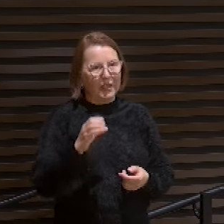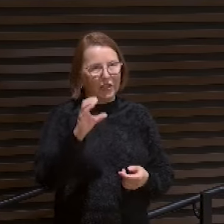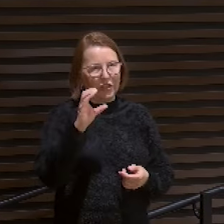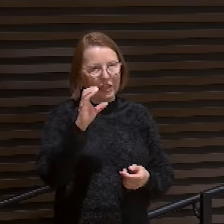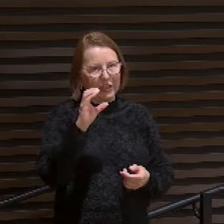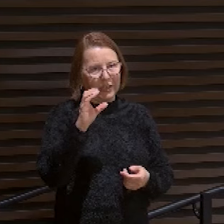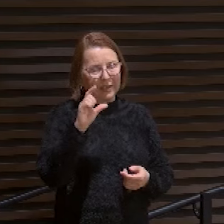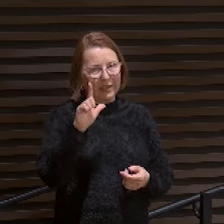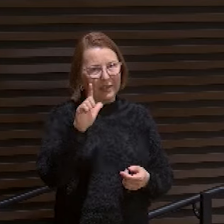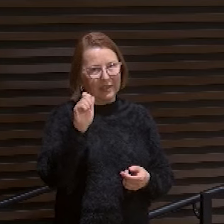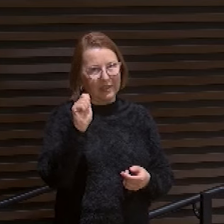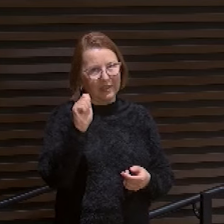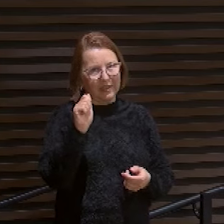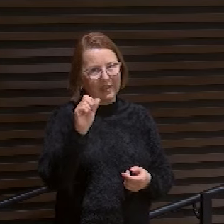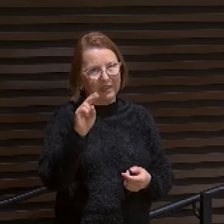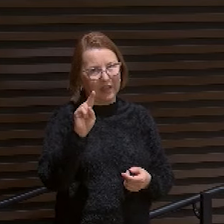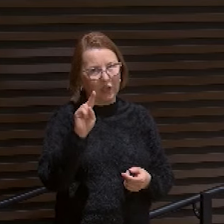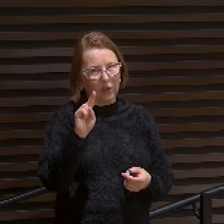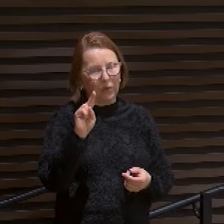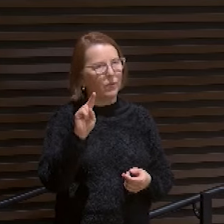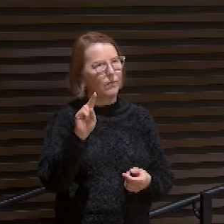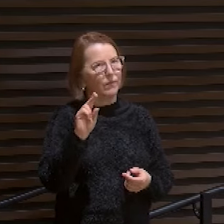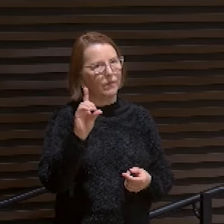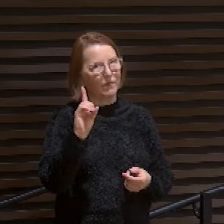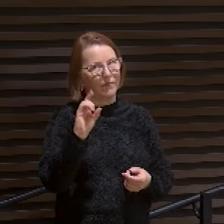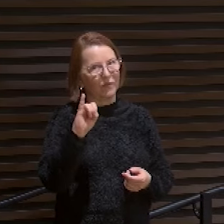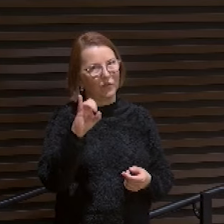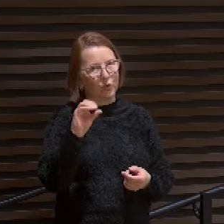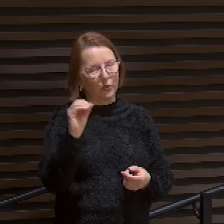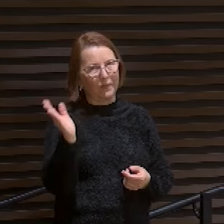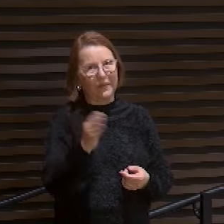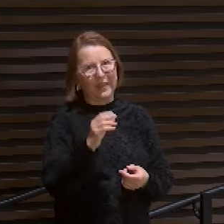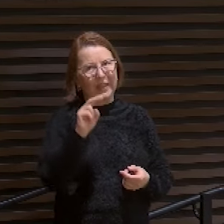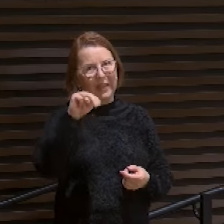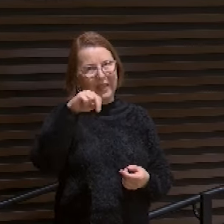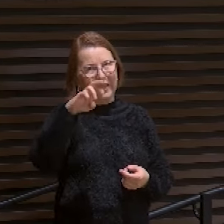Império Romano, uma pressão terrível.